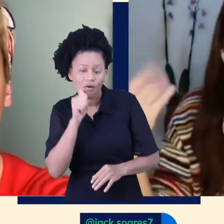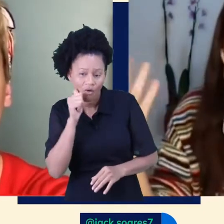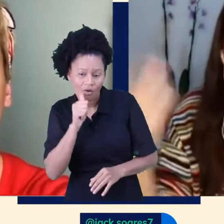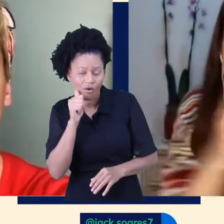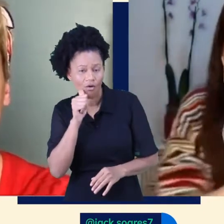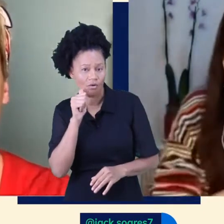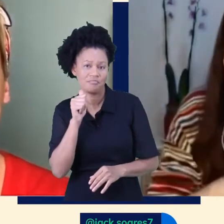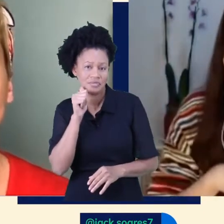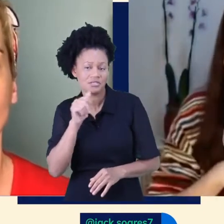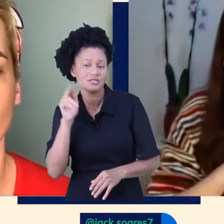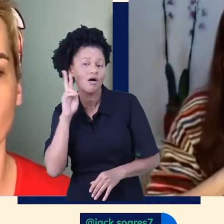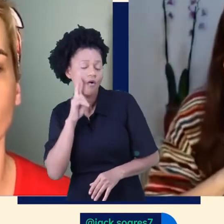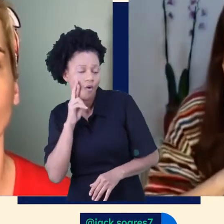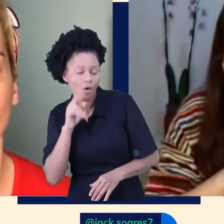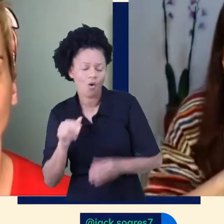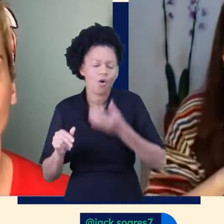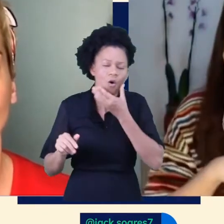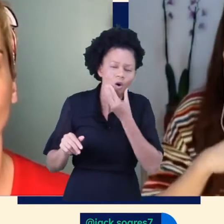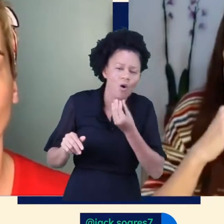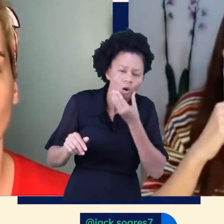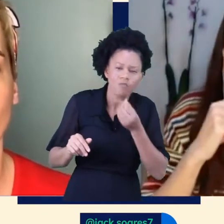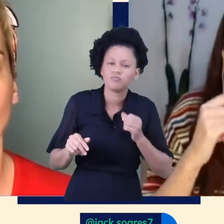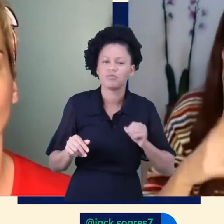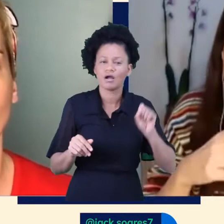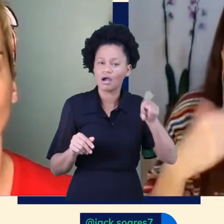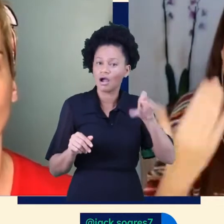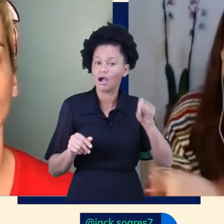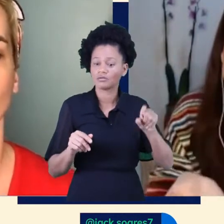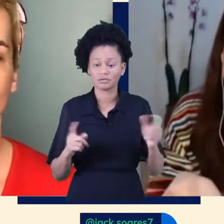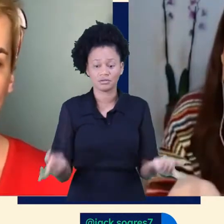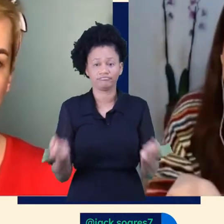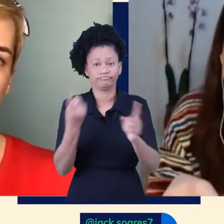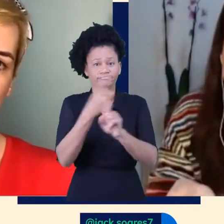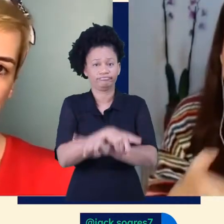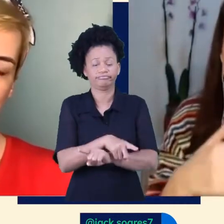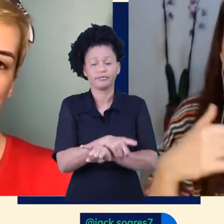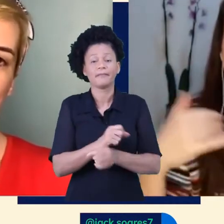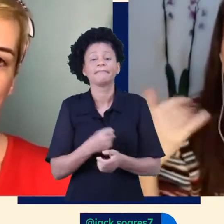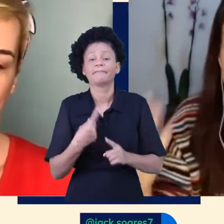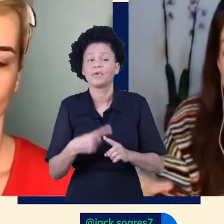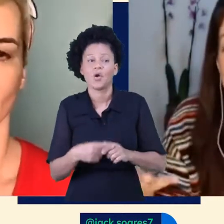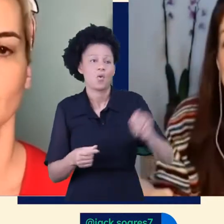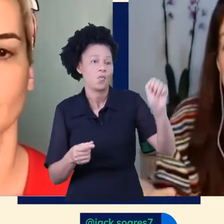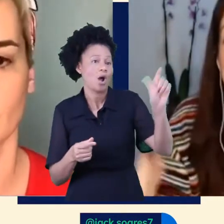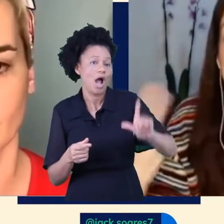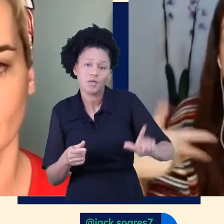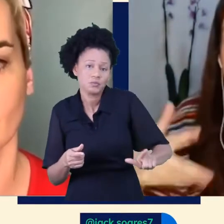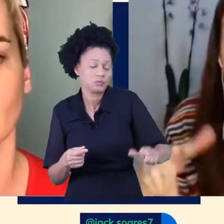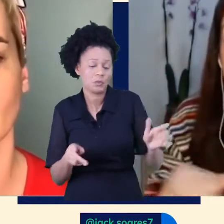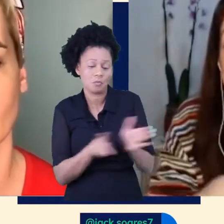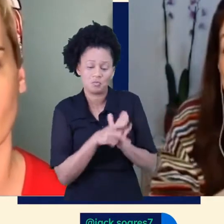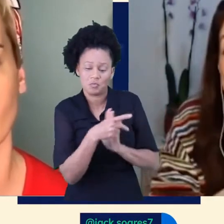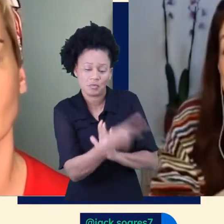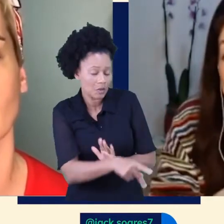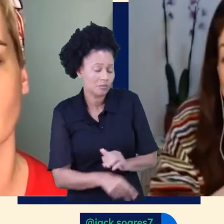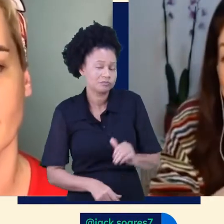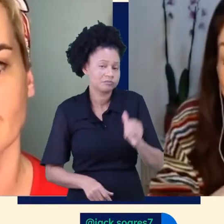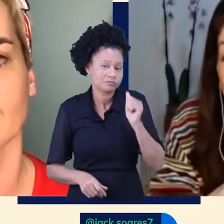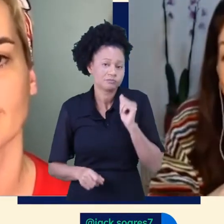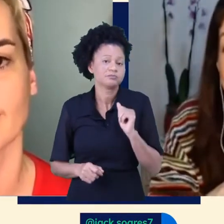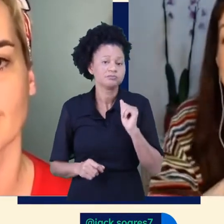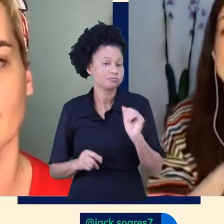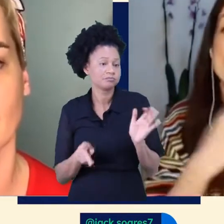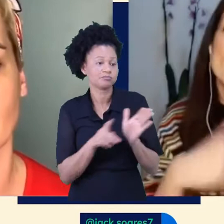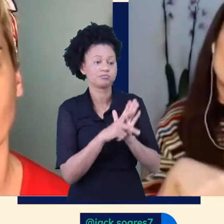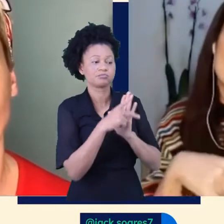Antes disso, era inclusive o contrário, porque o azul era atribuído às meninas por ser a cor do manto da mãe de Jesus,